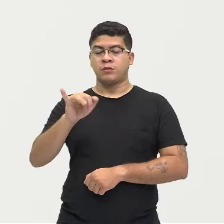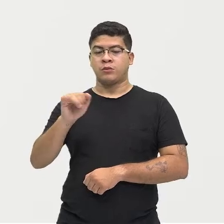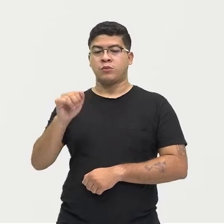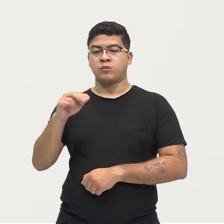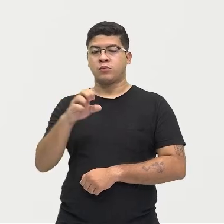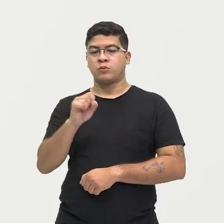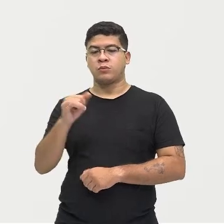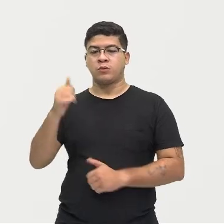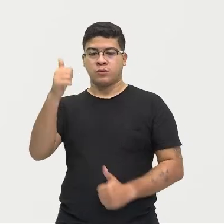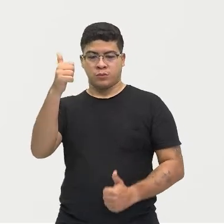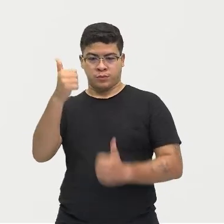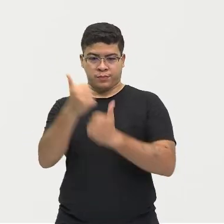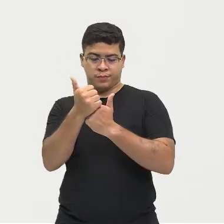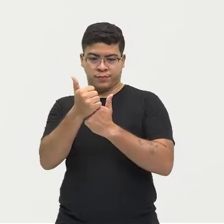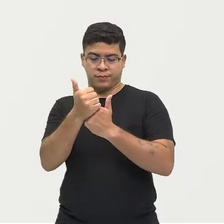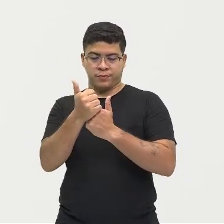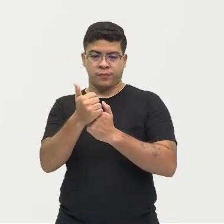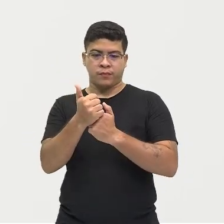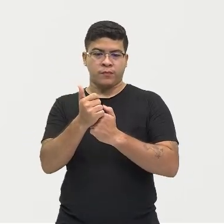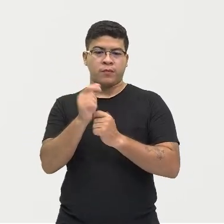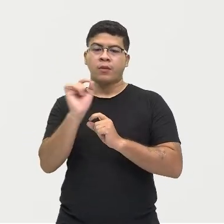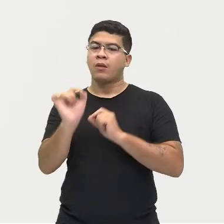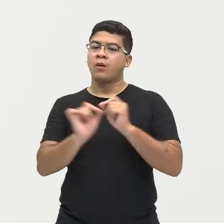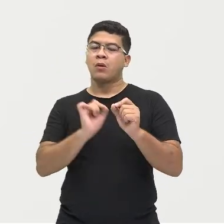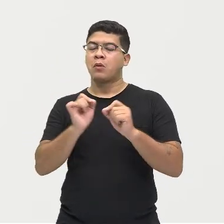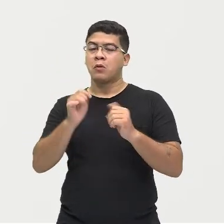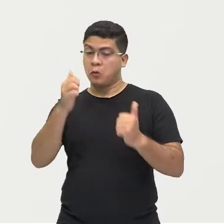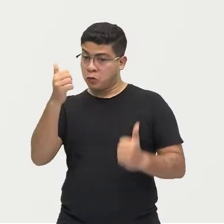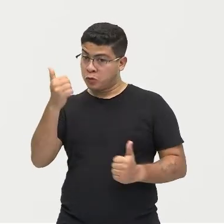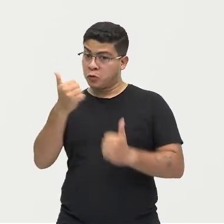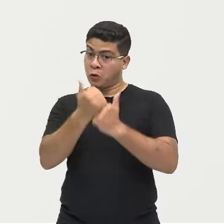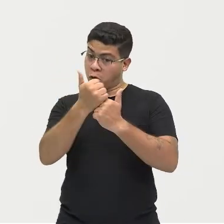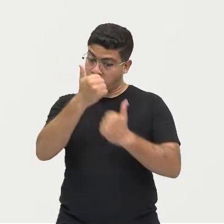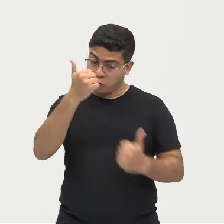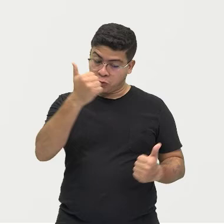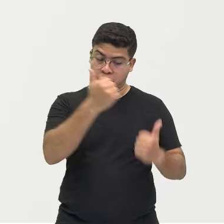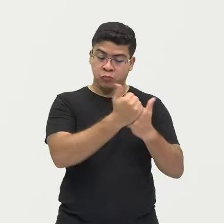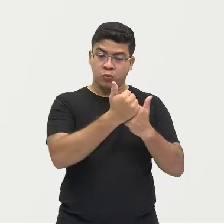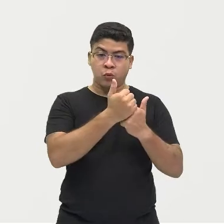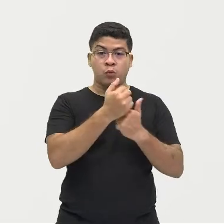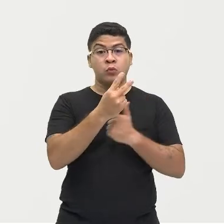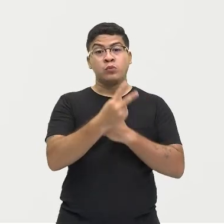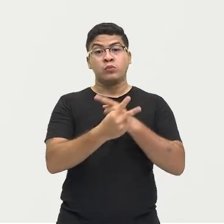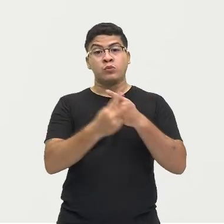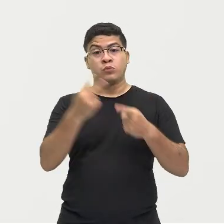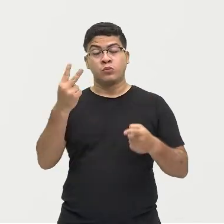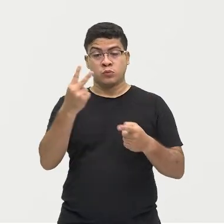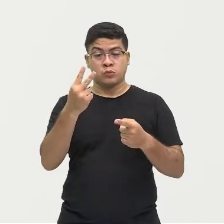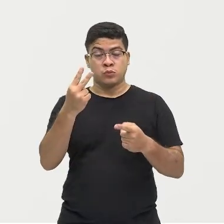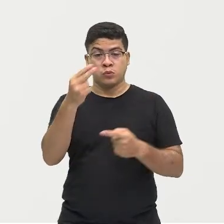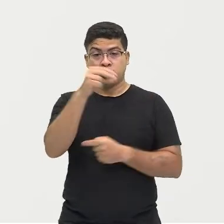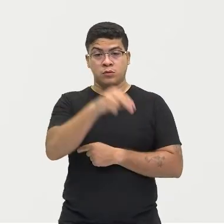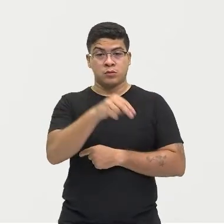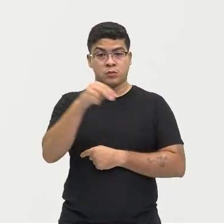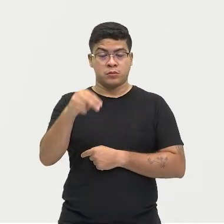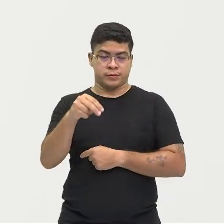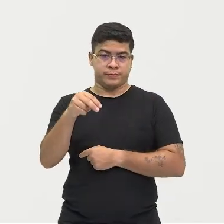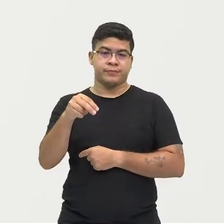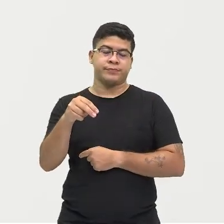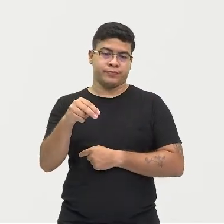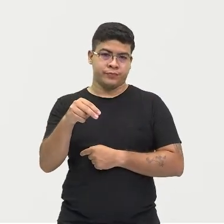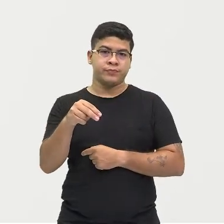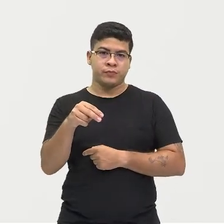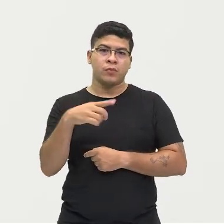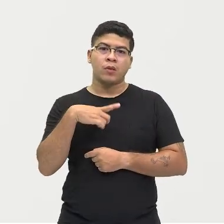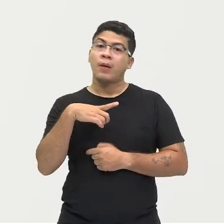dissubstituída. O que foi que aconteceu? Foram substituídos os dois hidrogênios aqui do nitrogênio. A gente